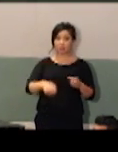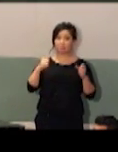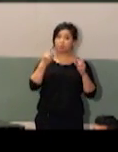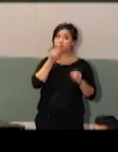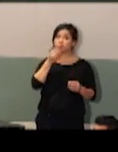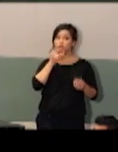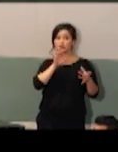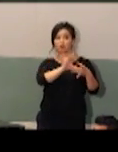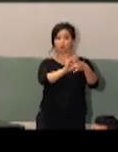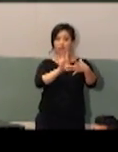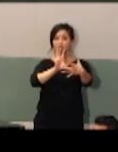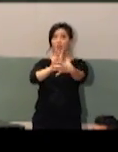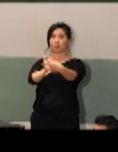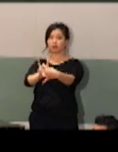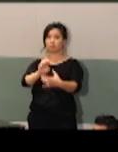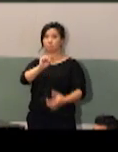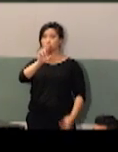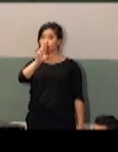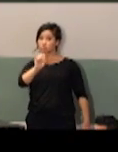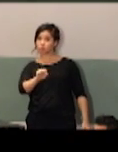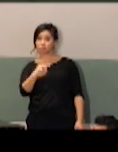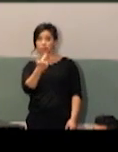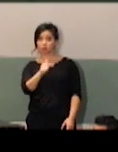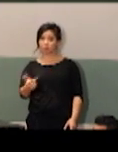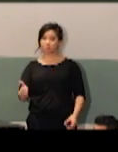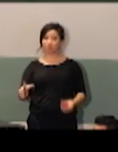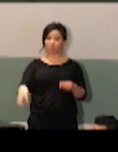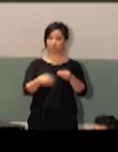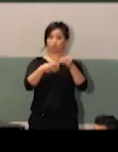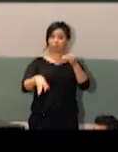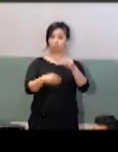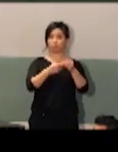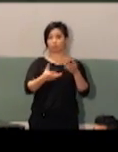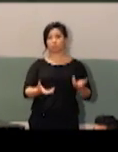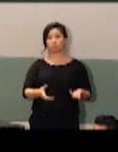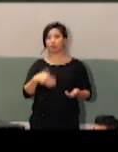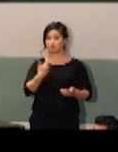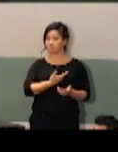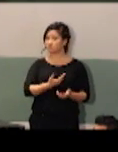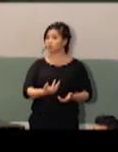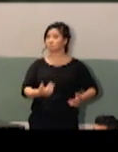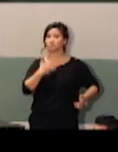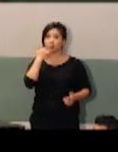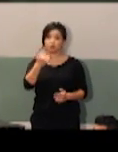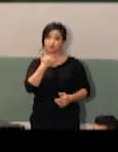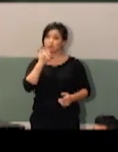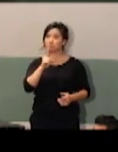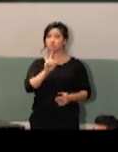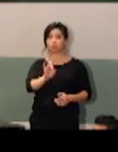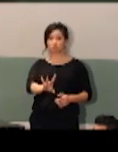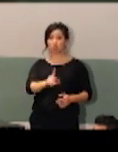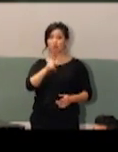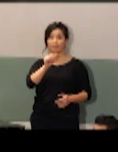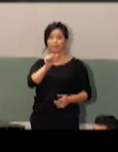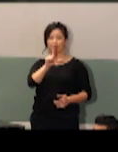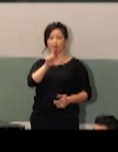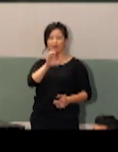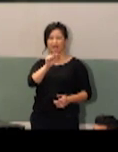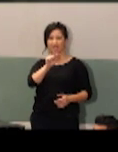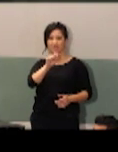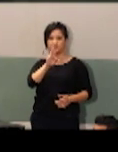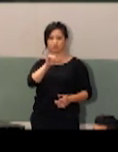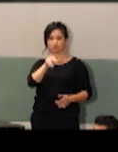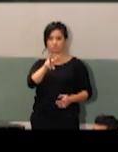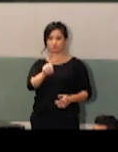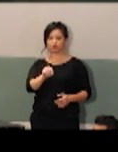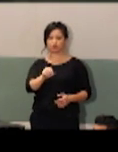não funciona como sistema de compensação para isso. Não dá para a gente fazer o paliativo. A mulher não merece carreta da mulher, não. A